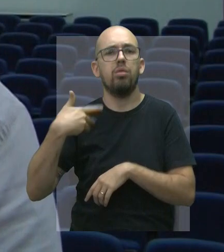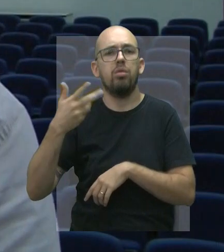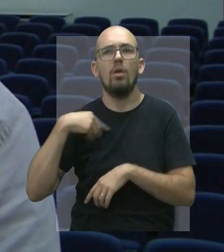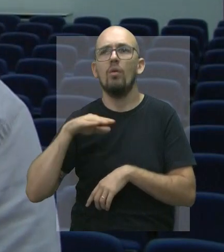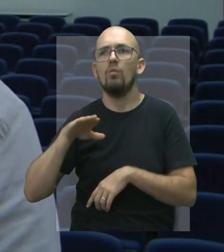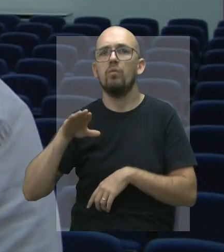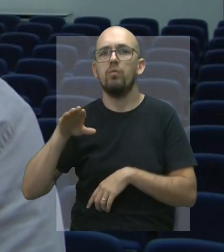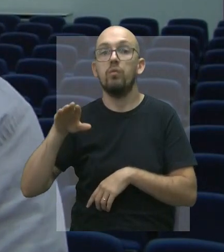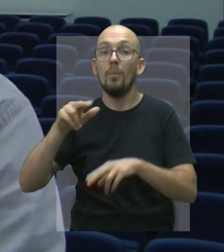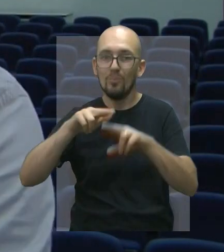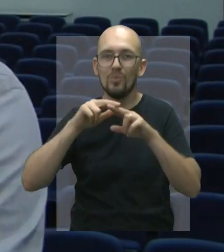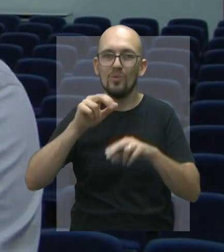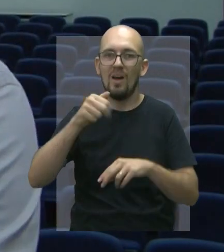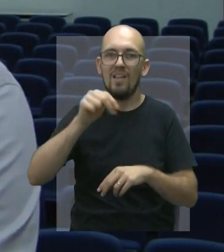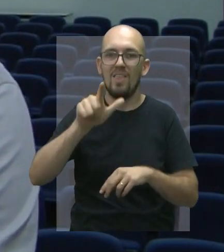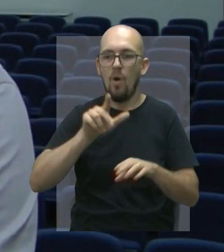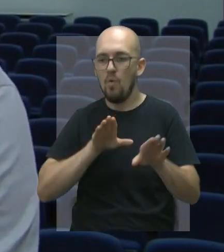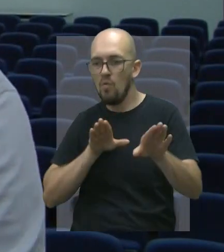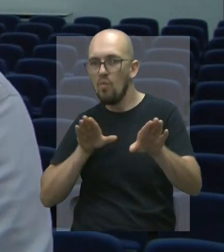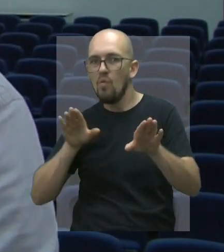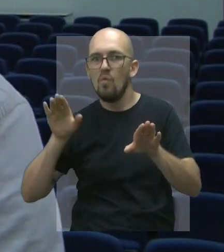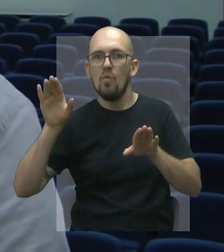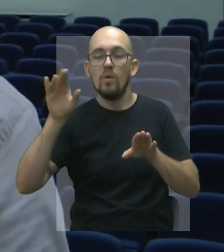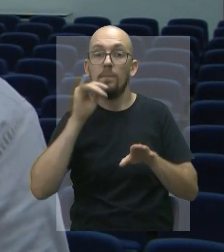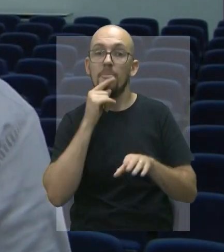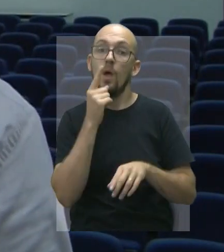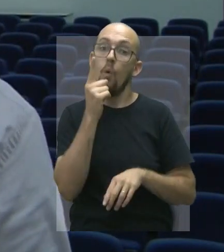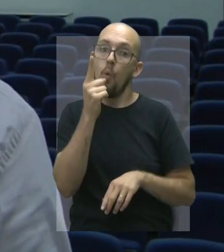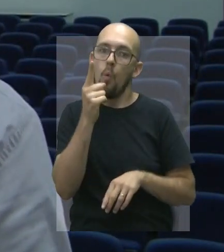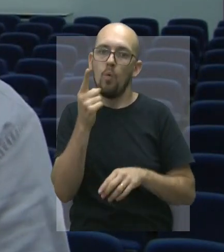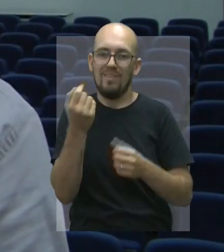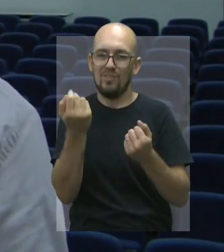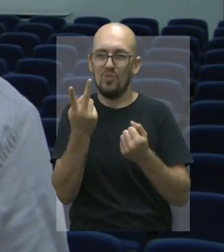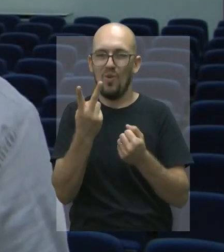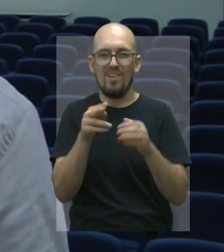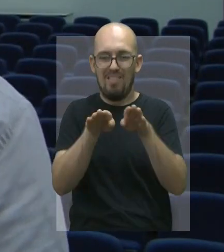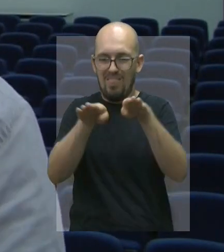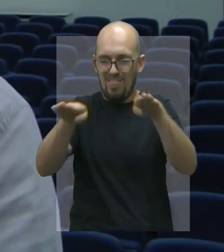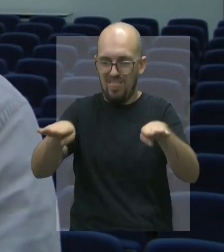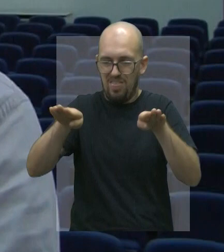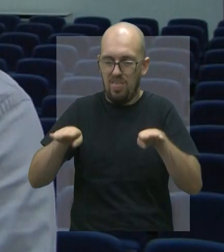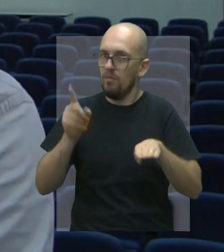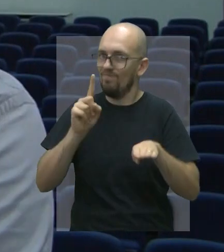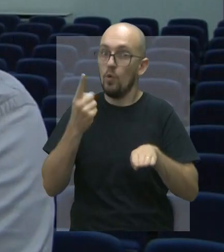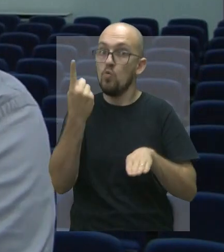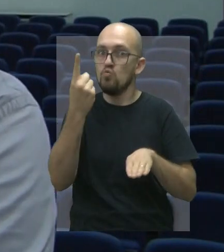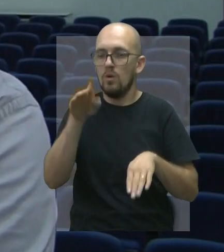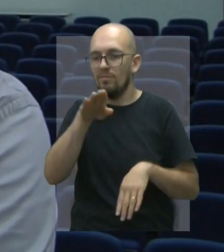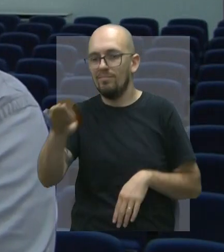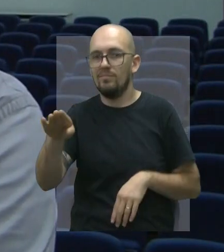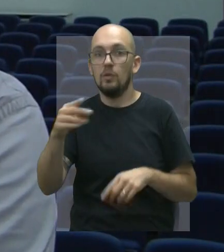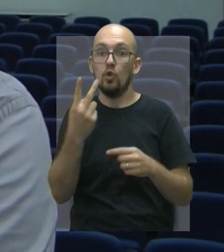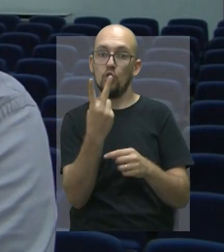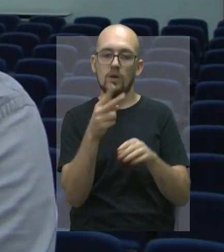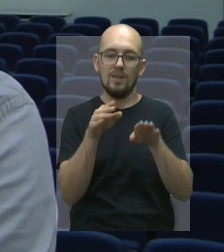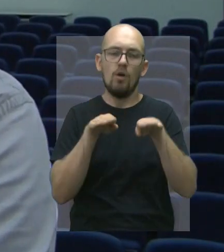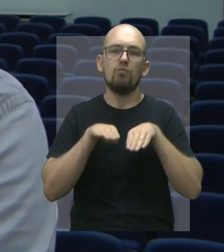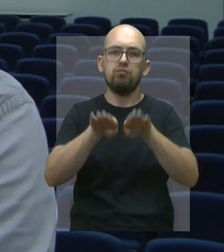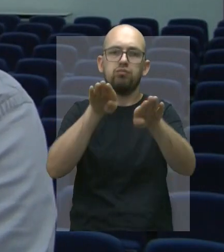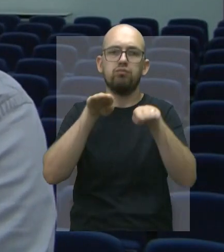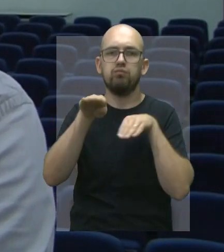tenha condições de fluxo, então estacionamento apenas de um lado, para que você tenha 2 faixas de fluxo. E você pegando a